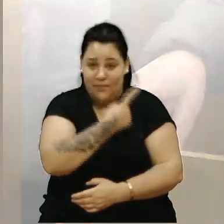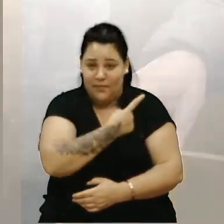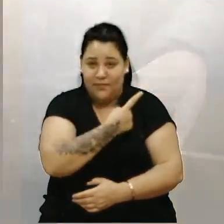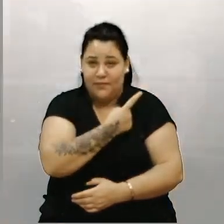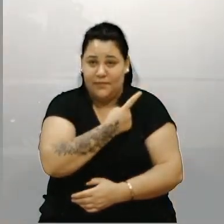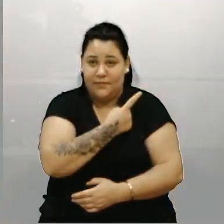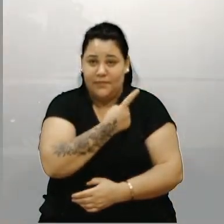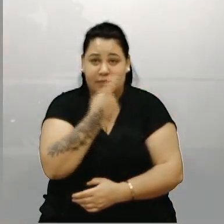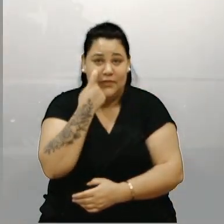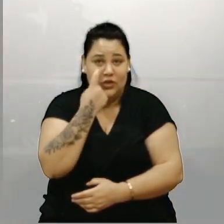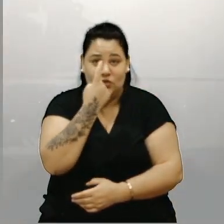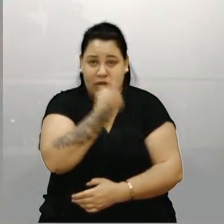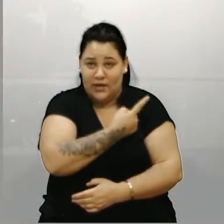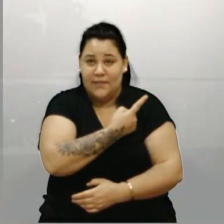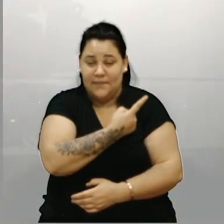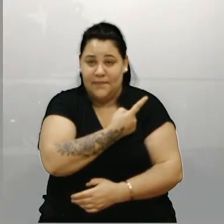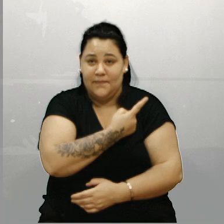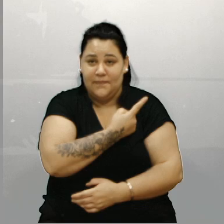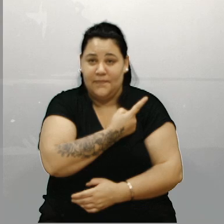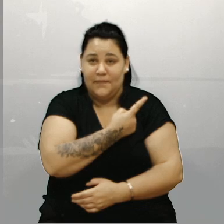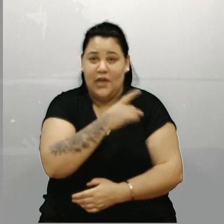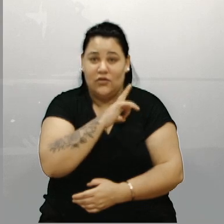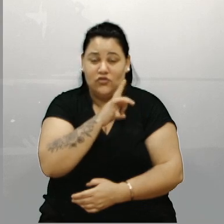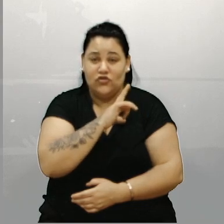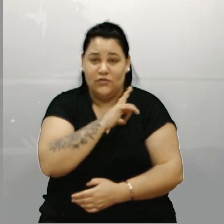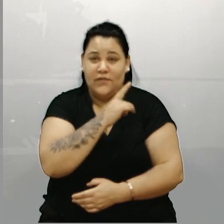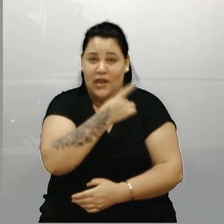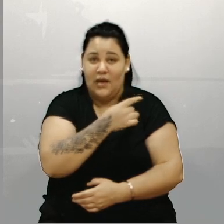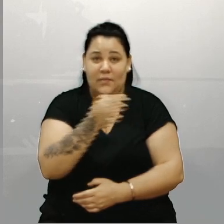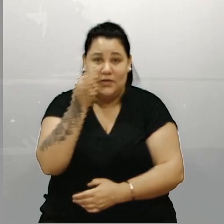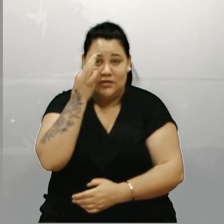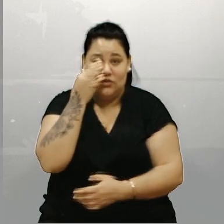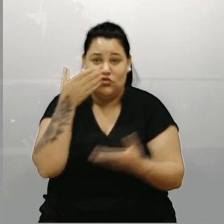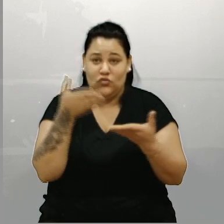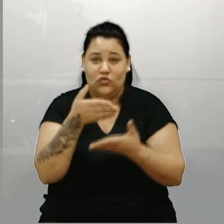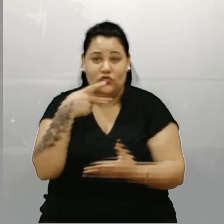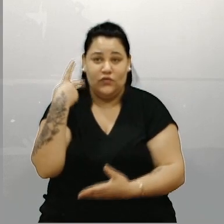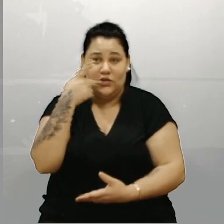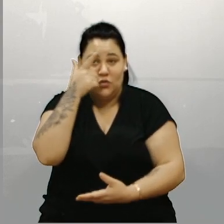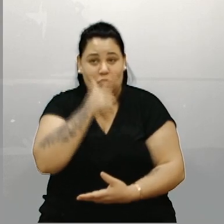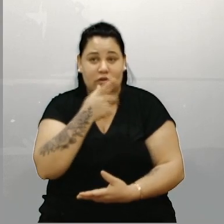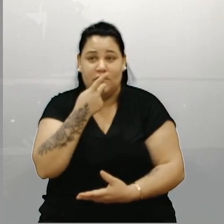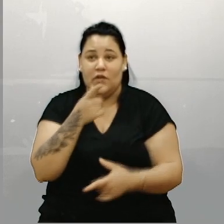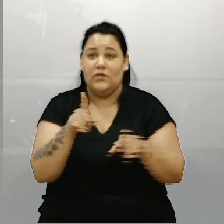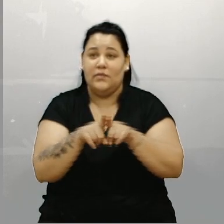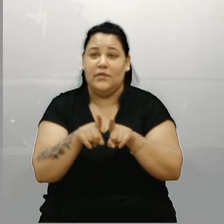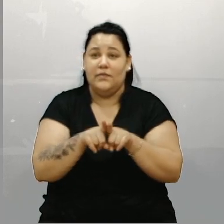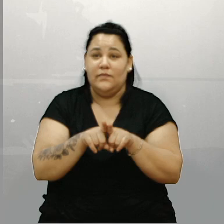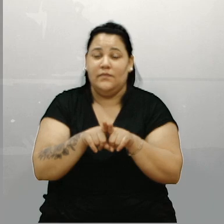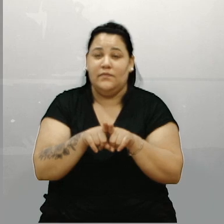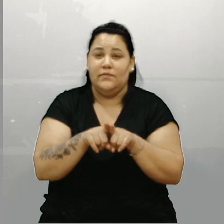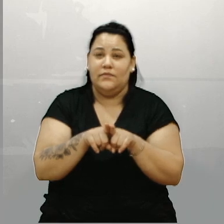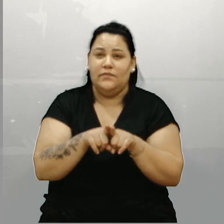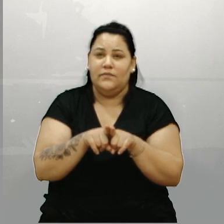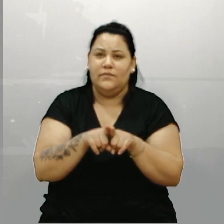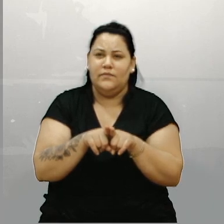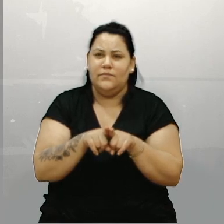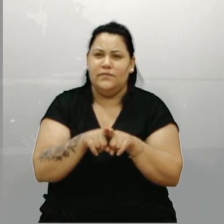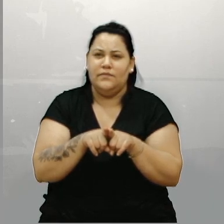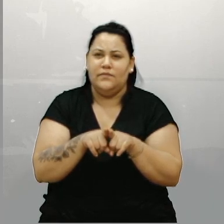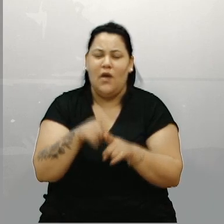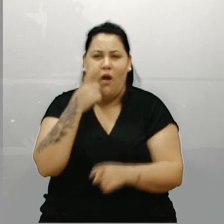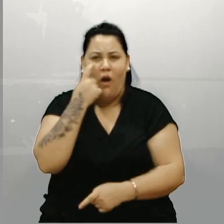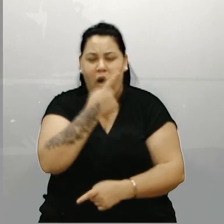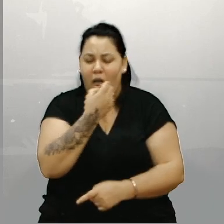Isso aqui eu tive lá, hoje o vereador Lucas também falou, mais que uma vez. Olha